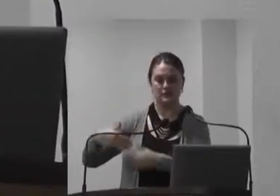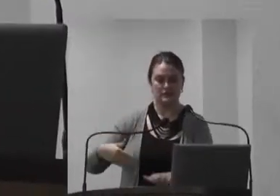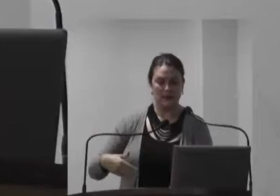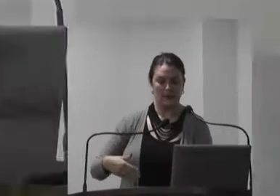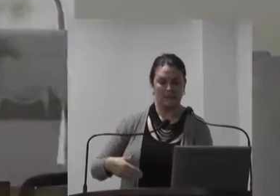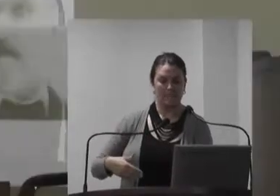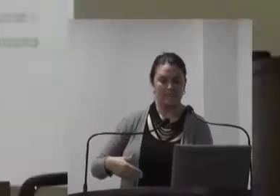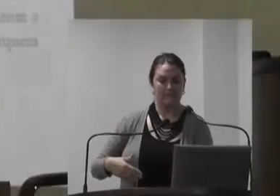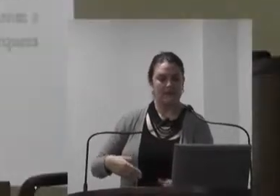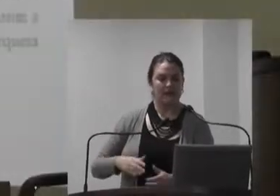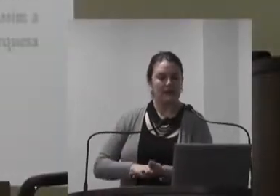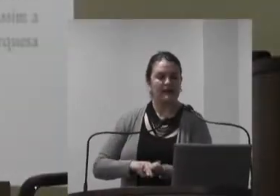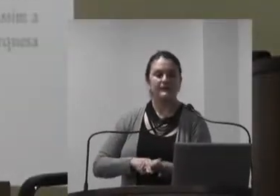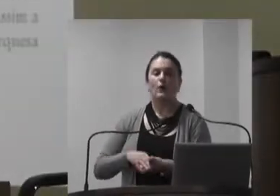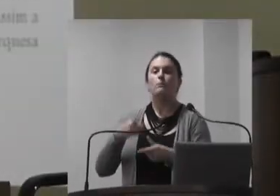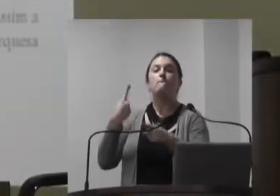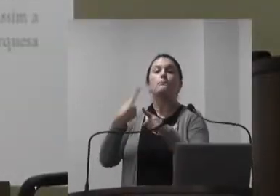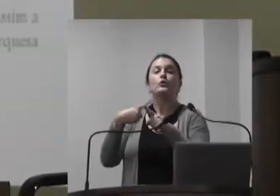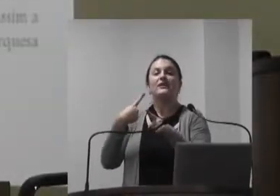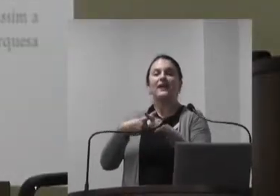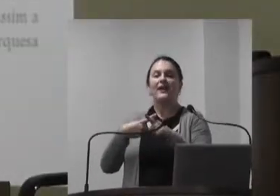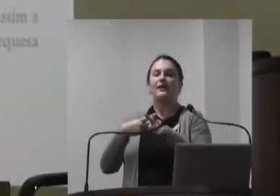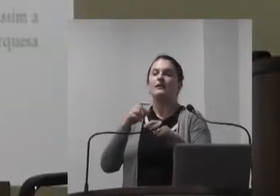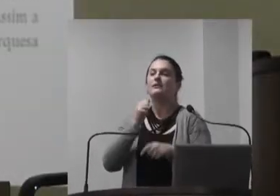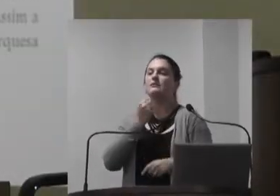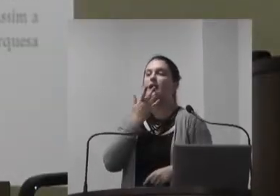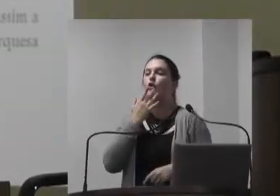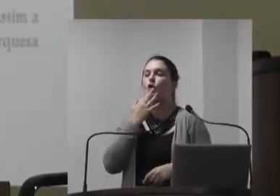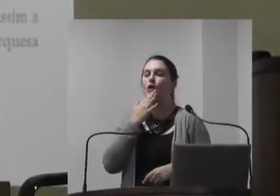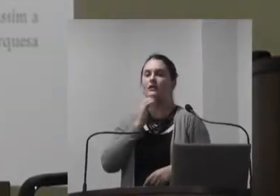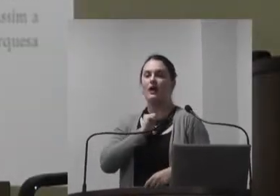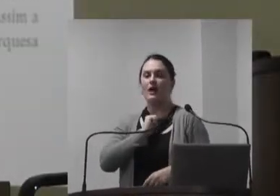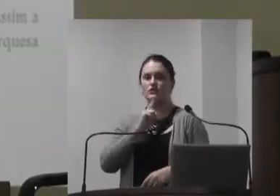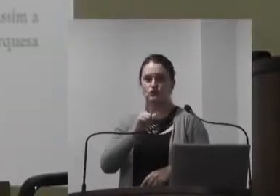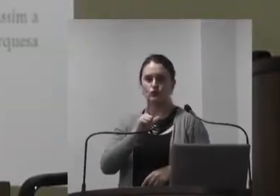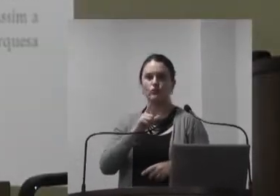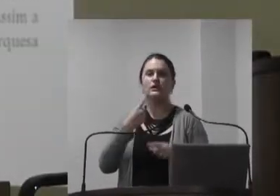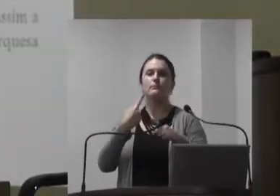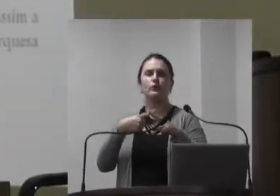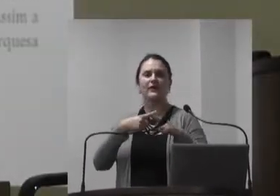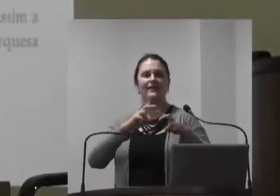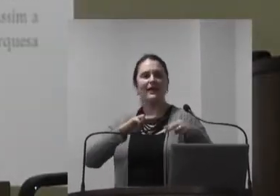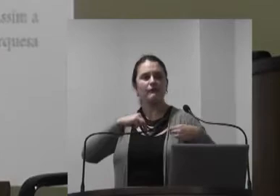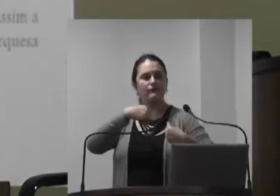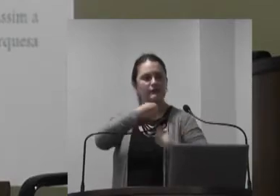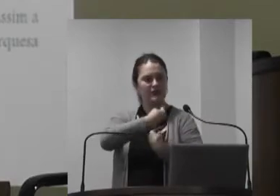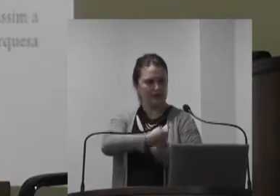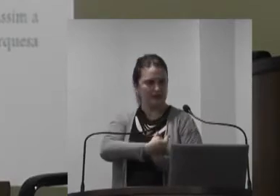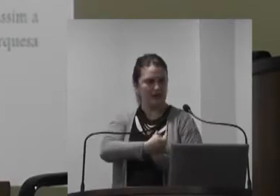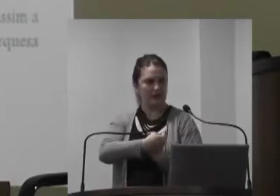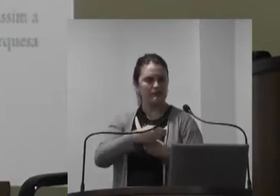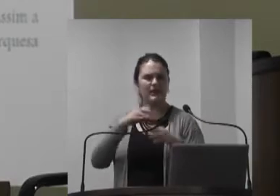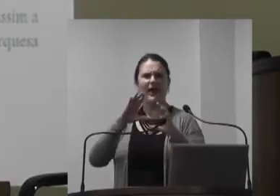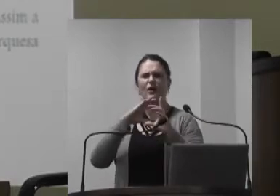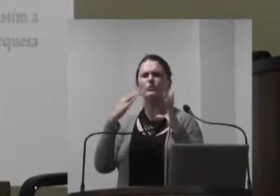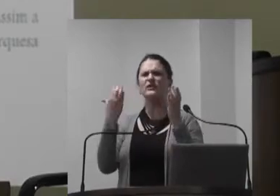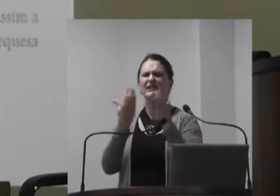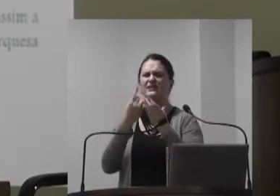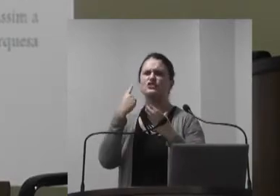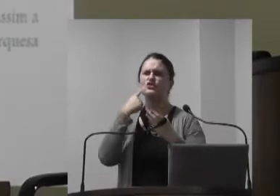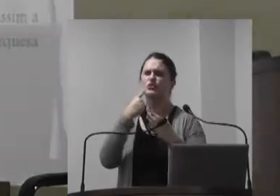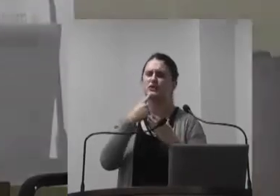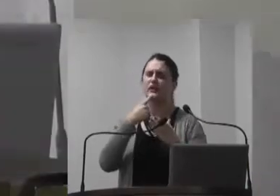dos anos. Então, por que da cor azul e por que da fita, né?